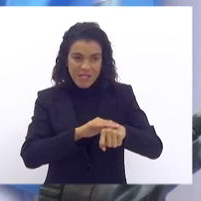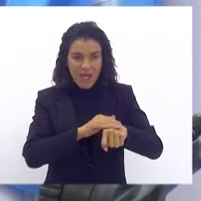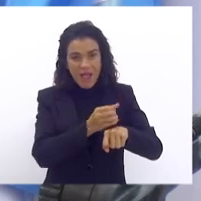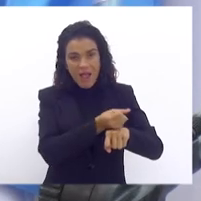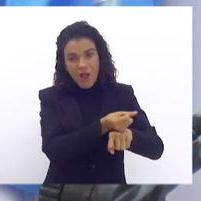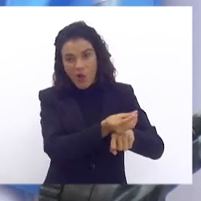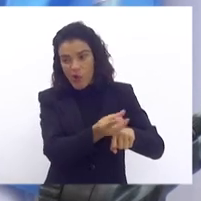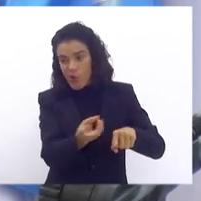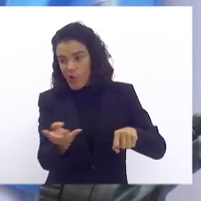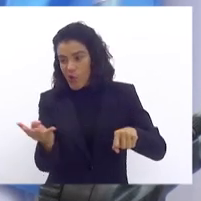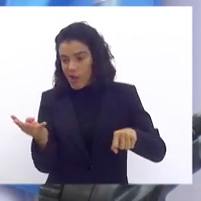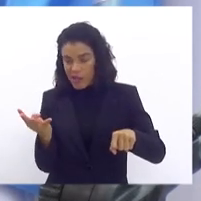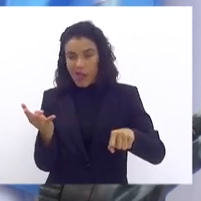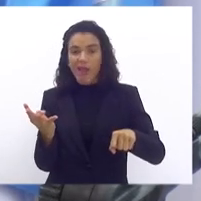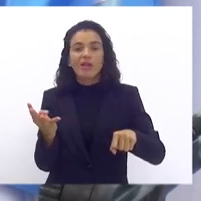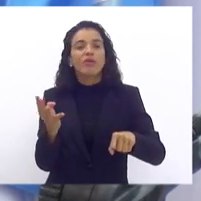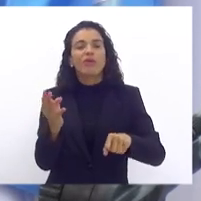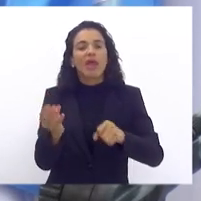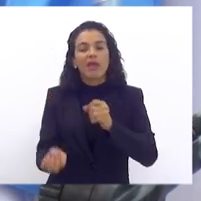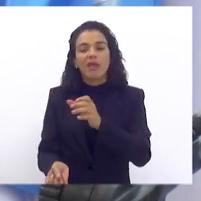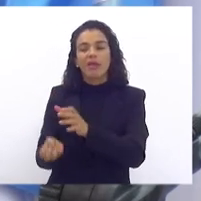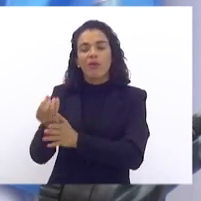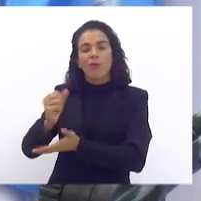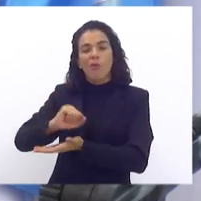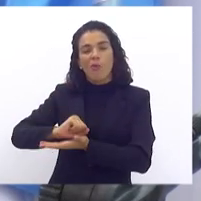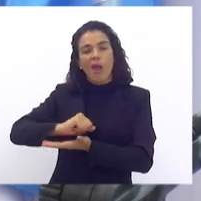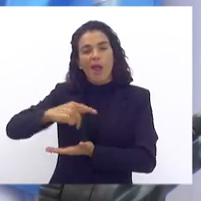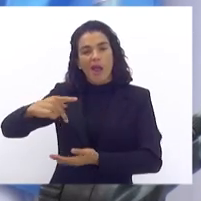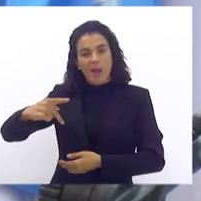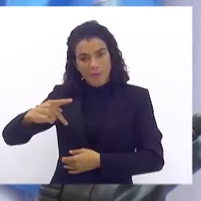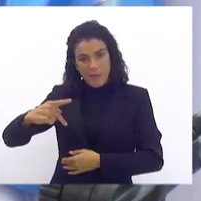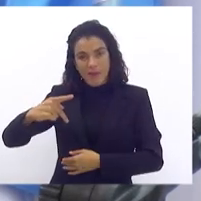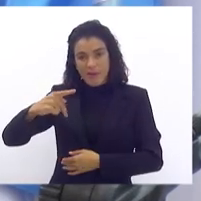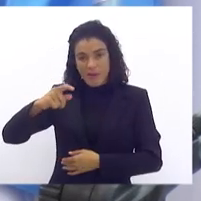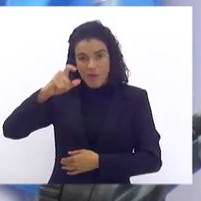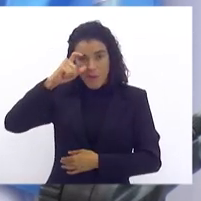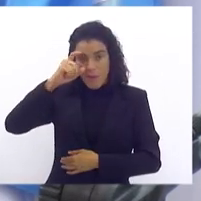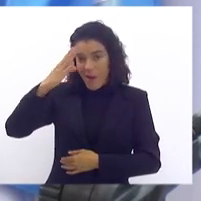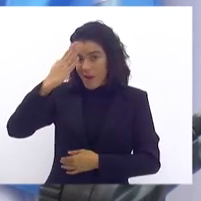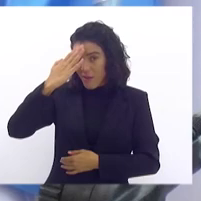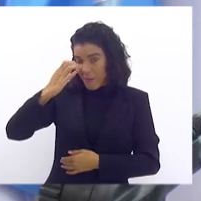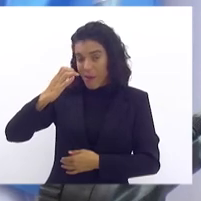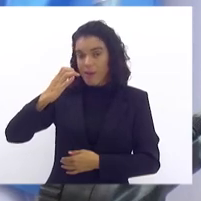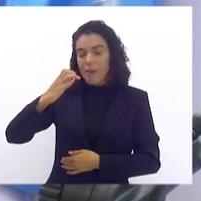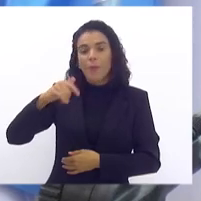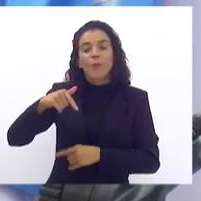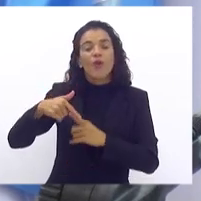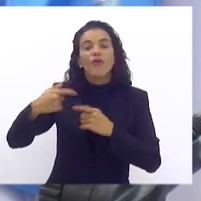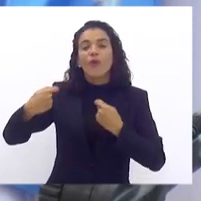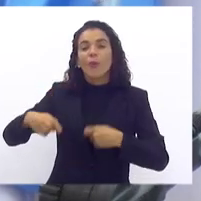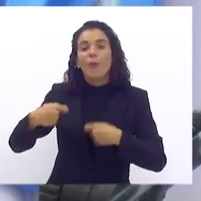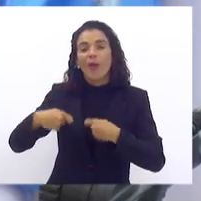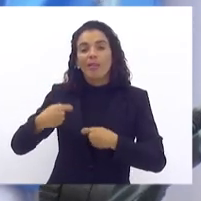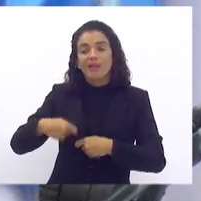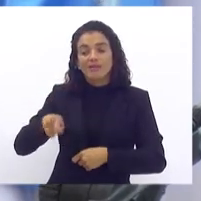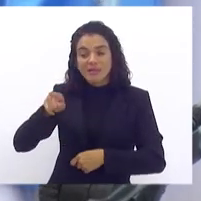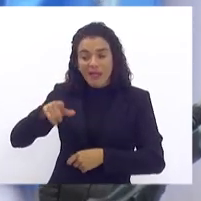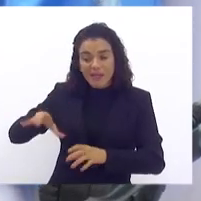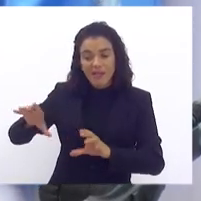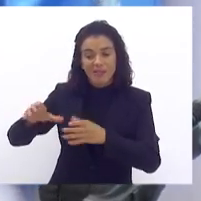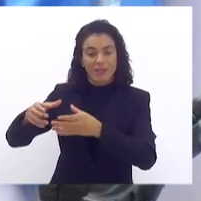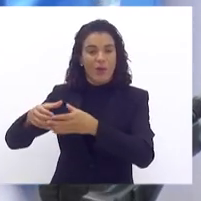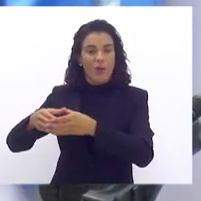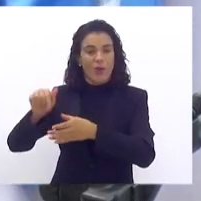estão no aplicativo Maria da Penha, porque essa foi uma demanda trazida por eles, que